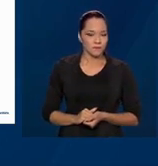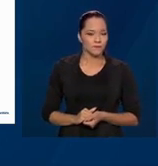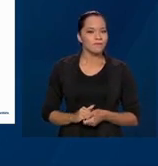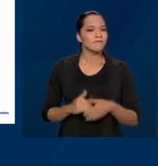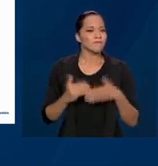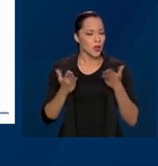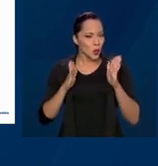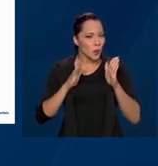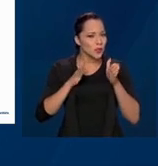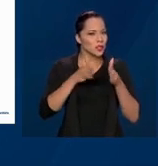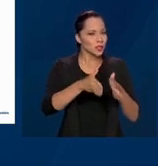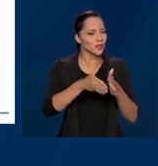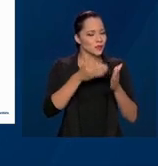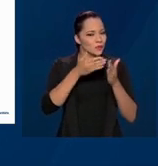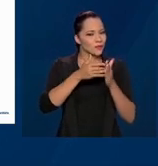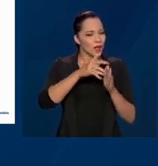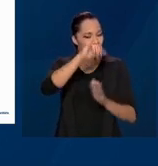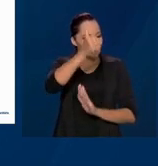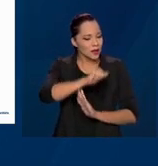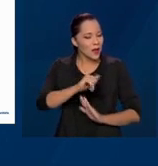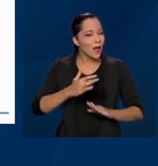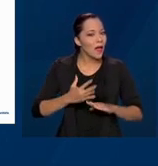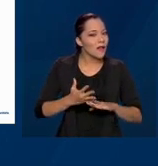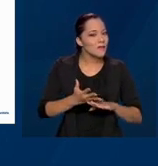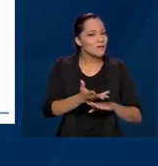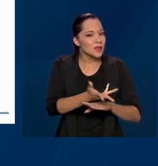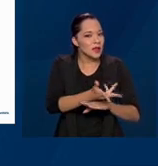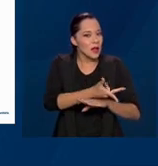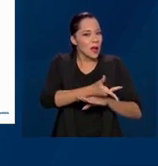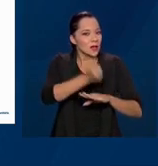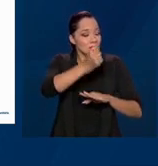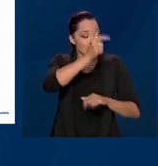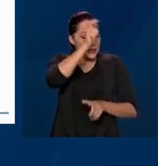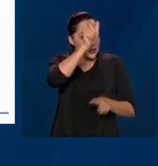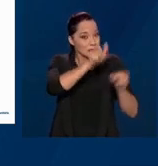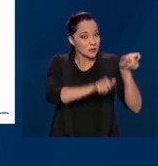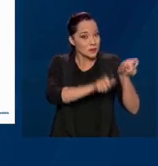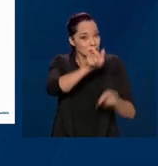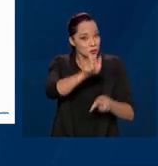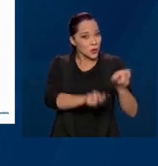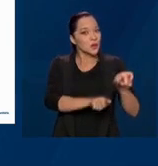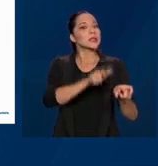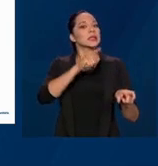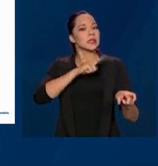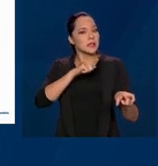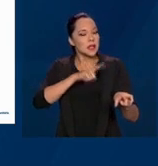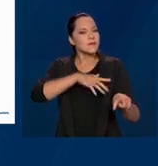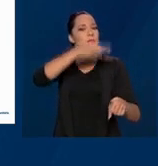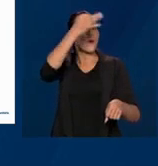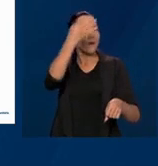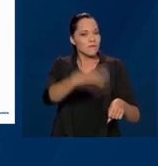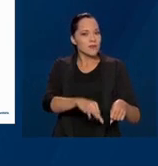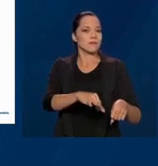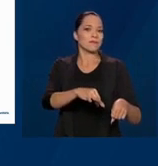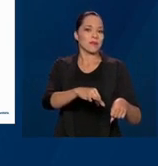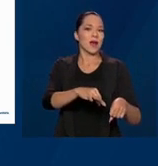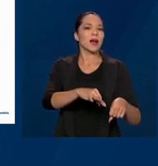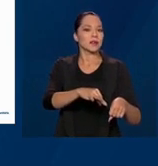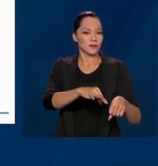o objetivo do estudo é avaliar a eficácia dessas pessoas que tiveram casos, que